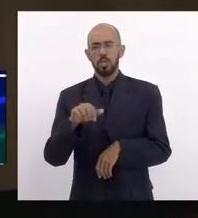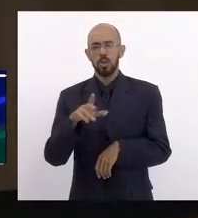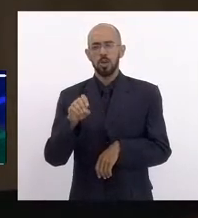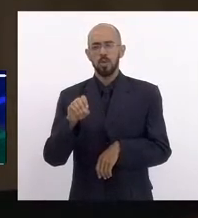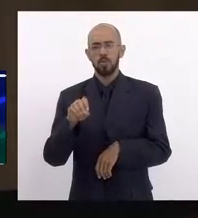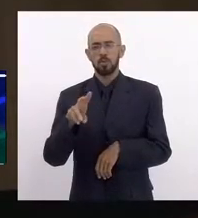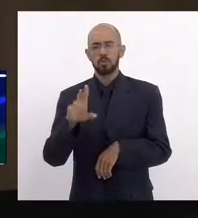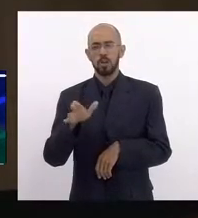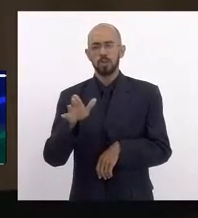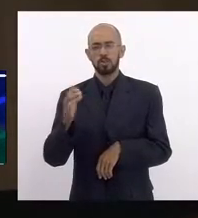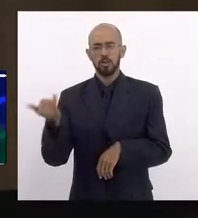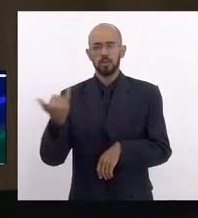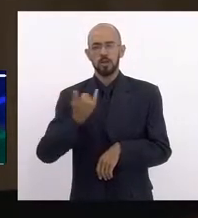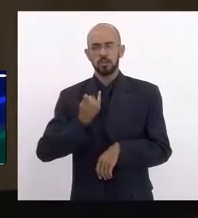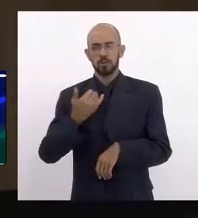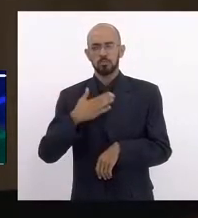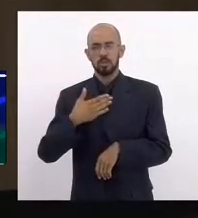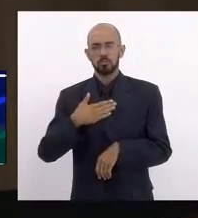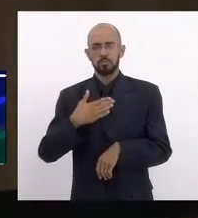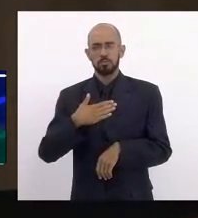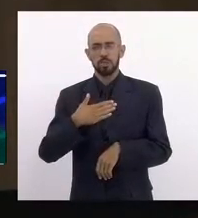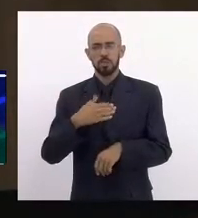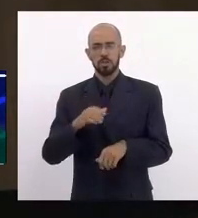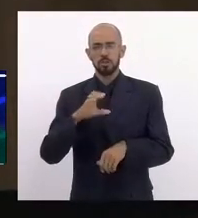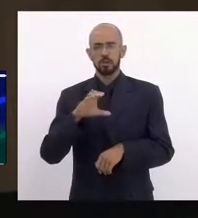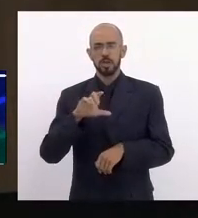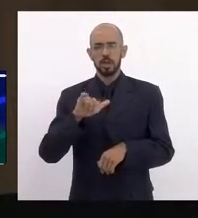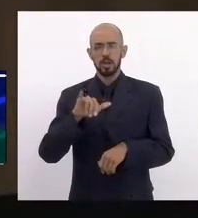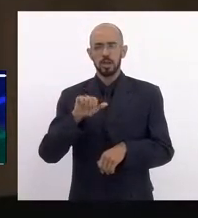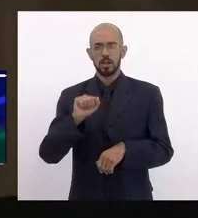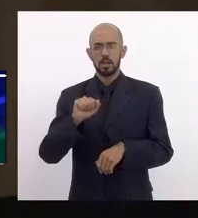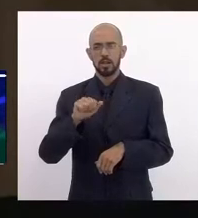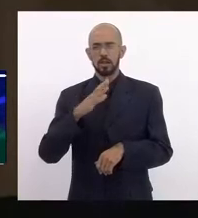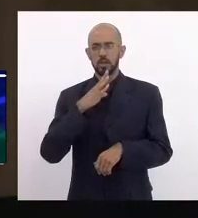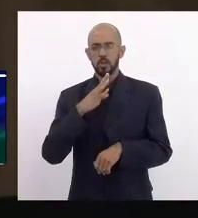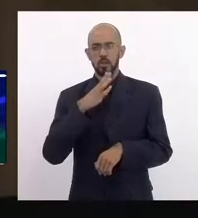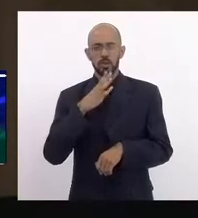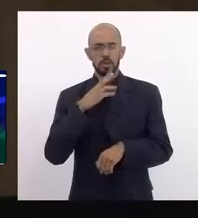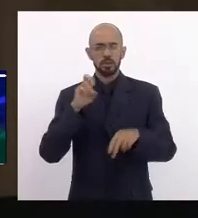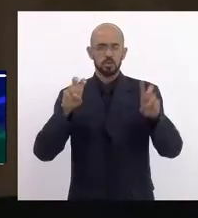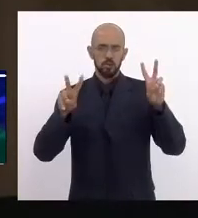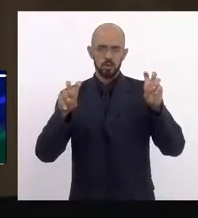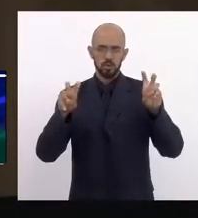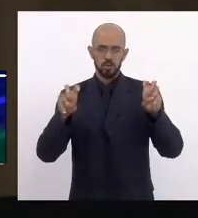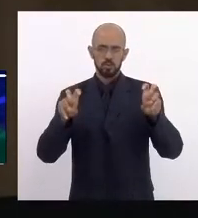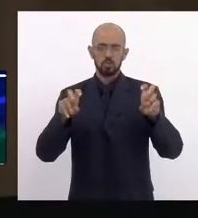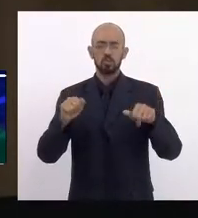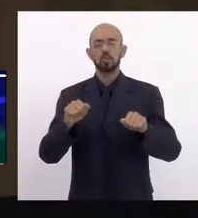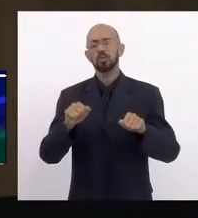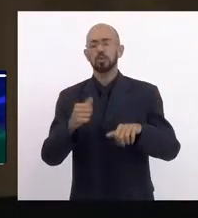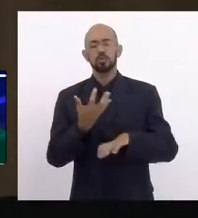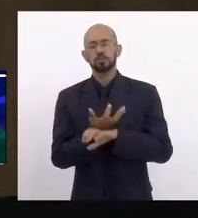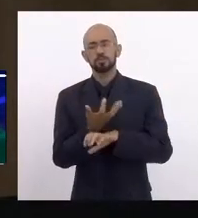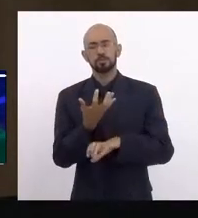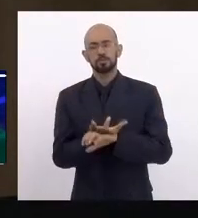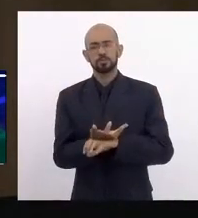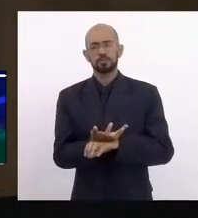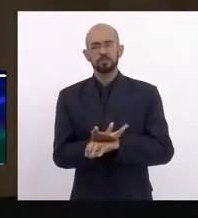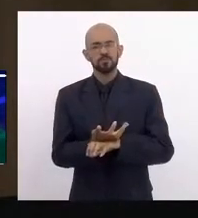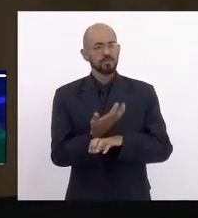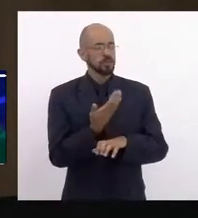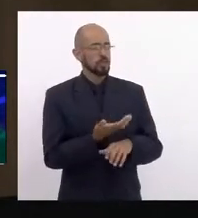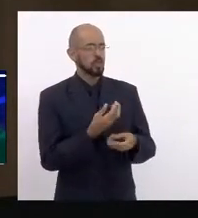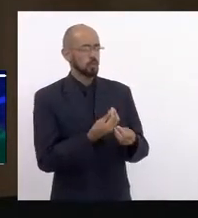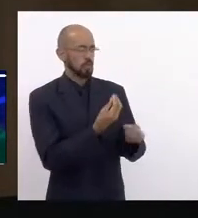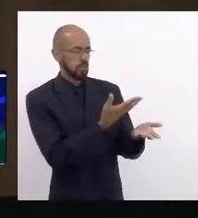essa manifestação. A deputada Célia conhece muito bem a pauta, então, eu queria dar coautoria à deputada